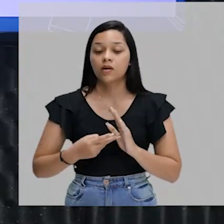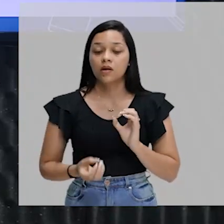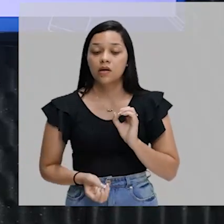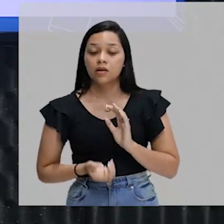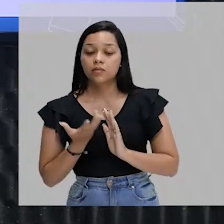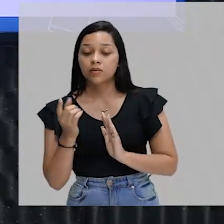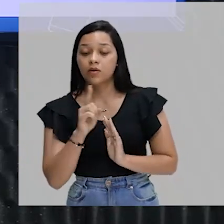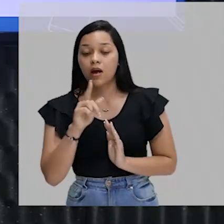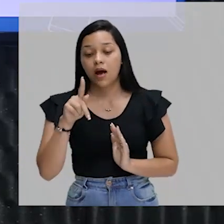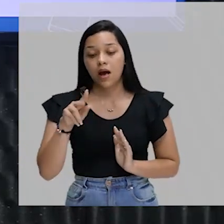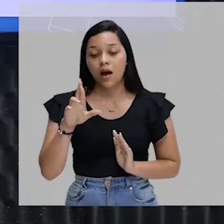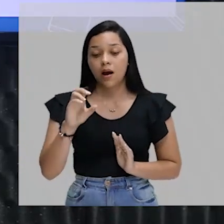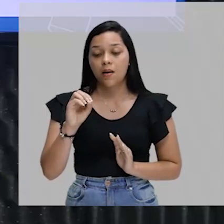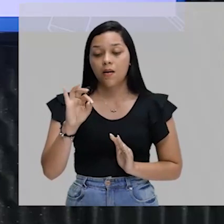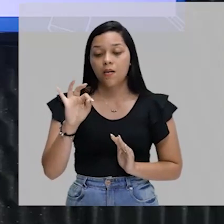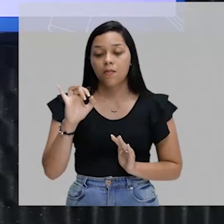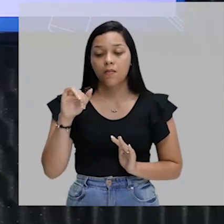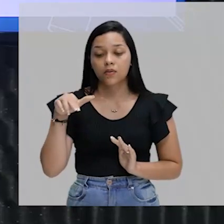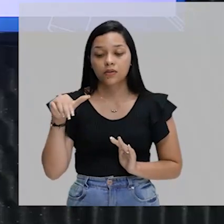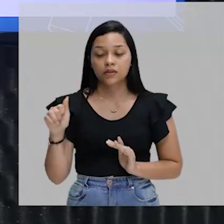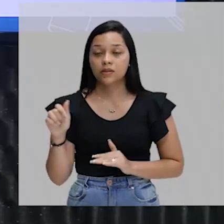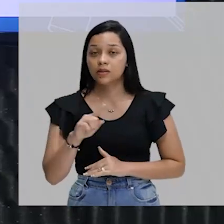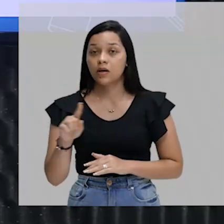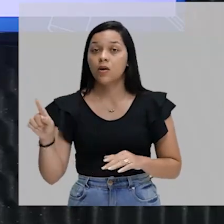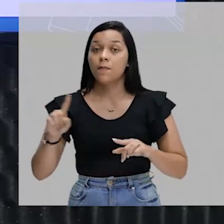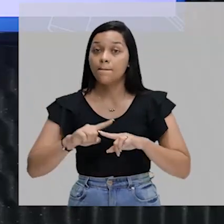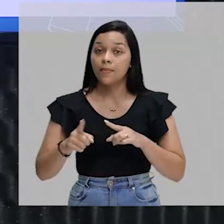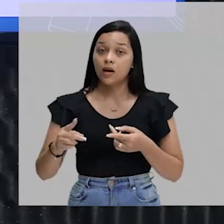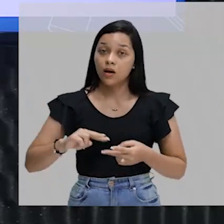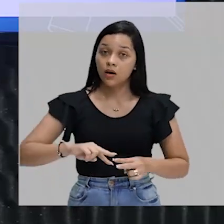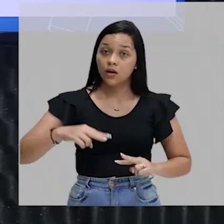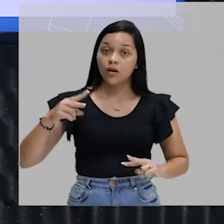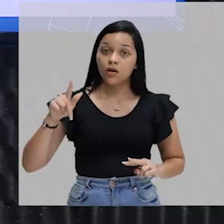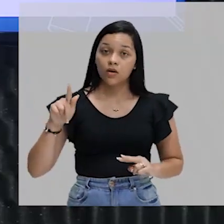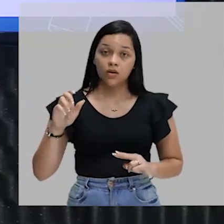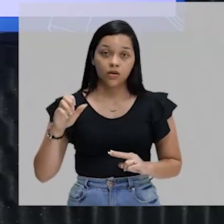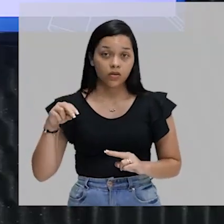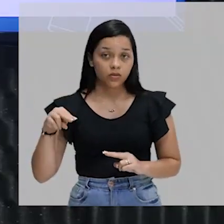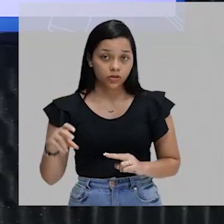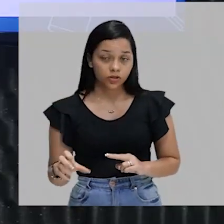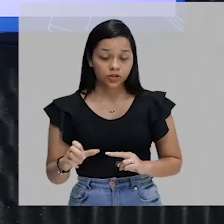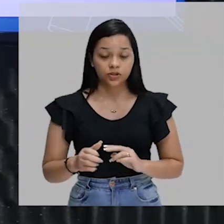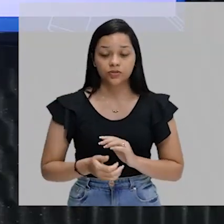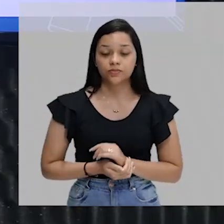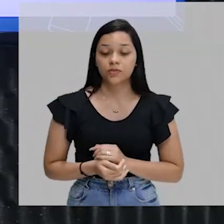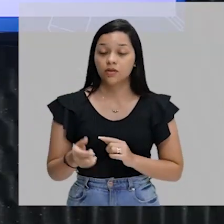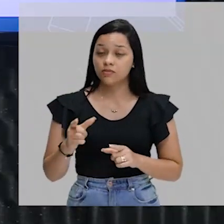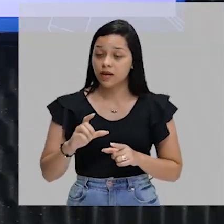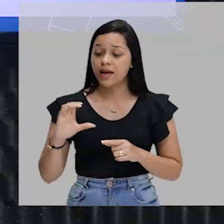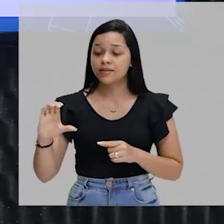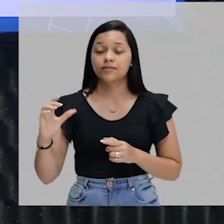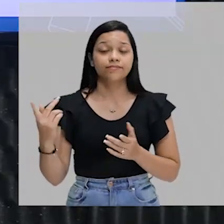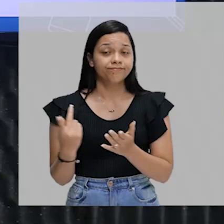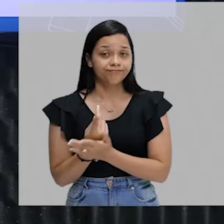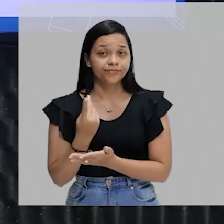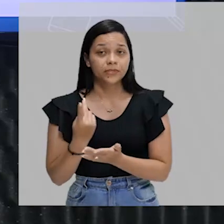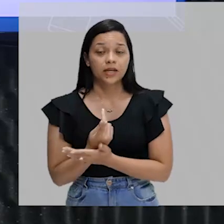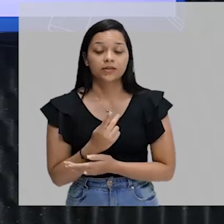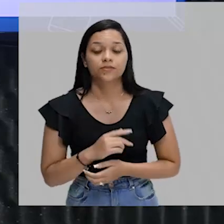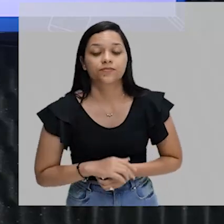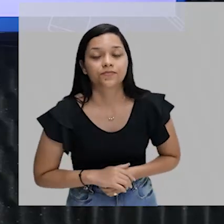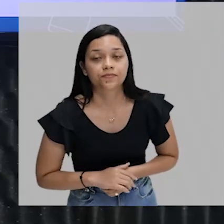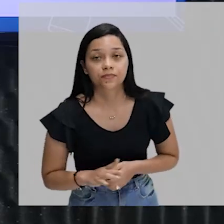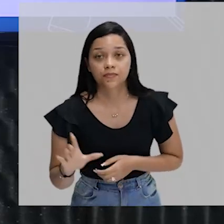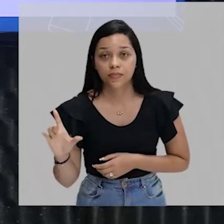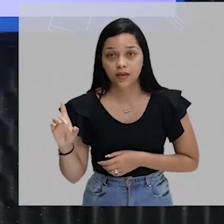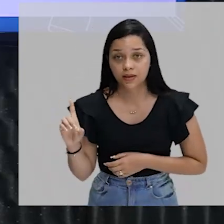a proteína, é o gene. É o gene que se expressa e resulta na proteína. Então, a letra C está errada também.